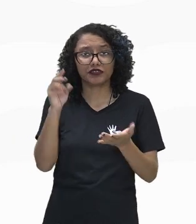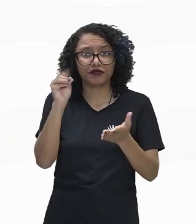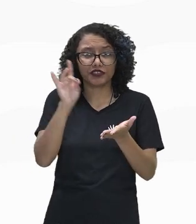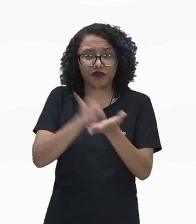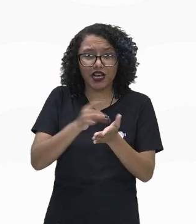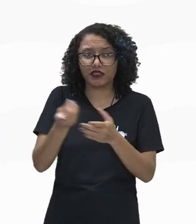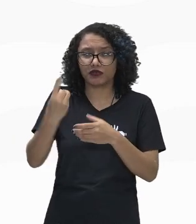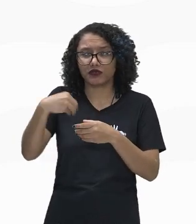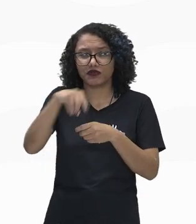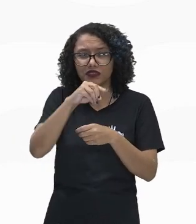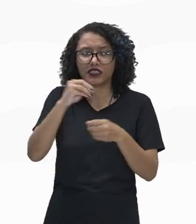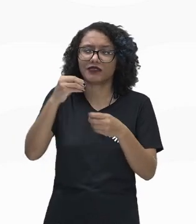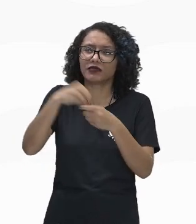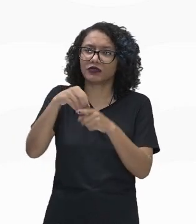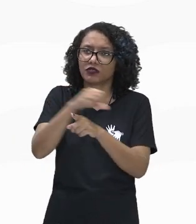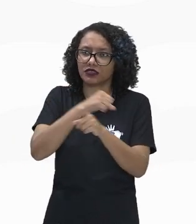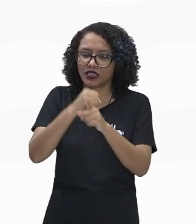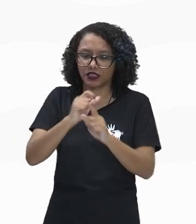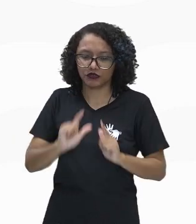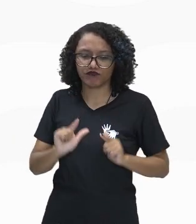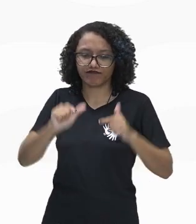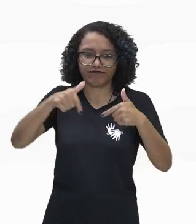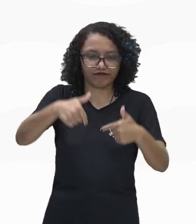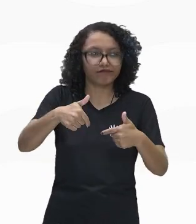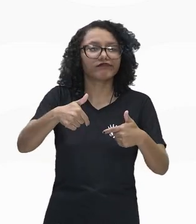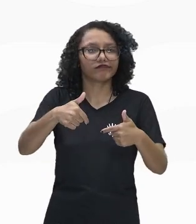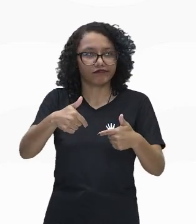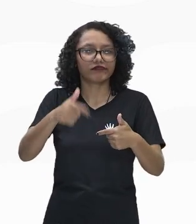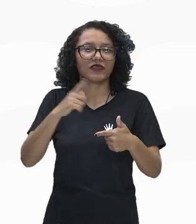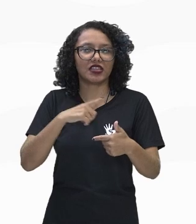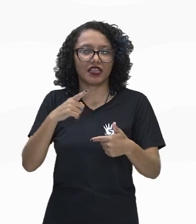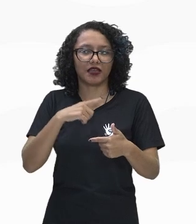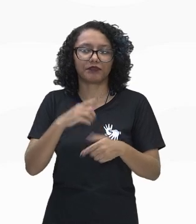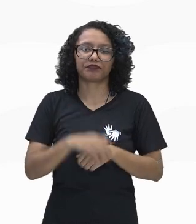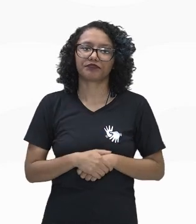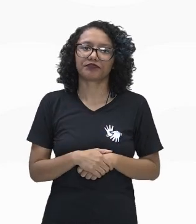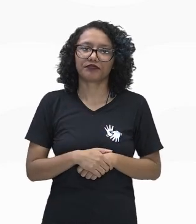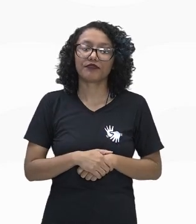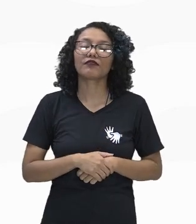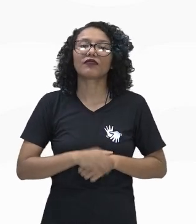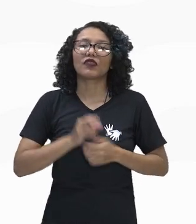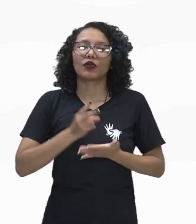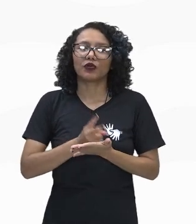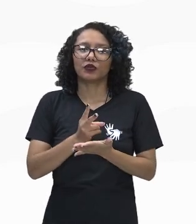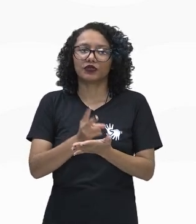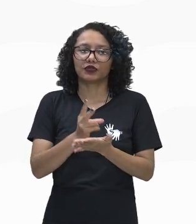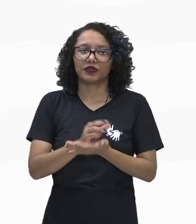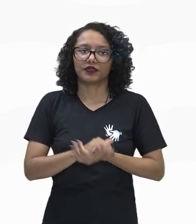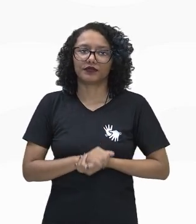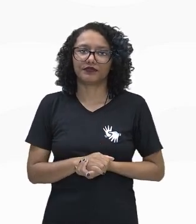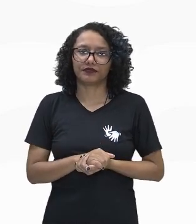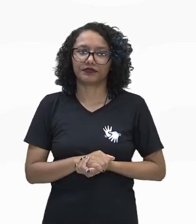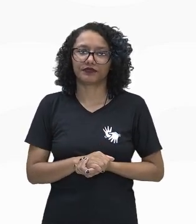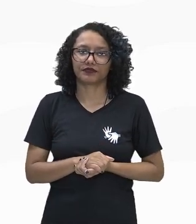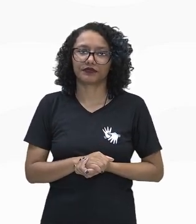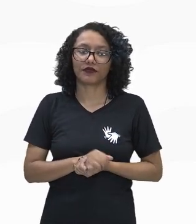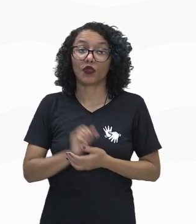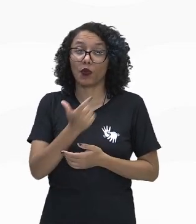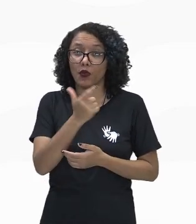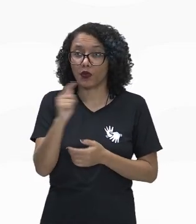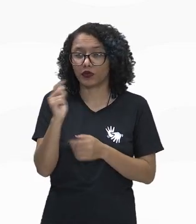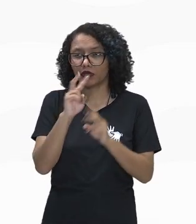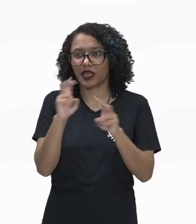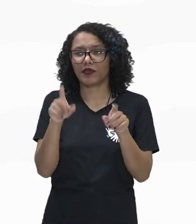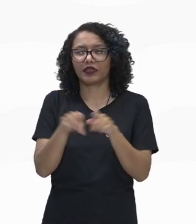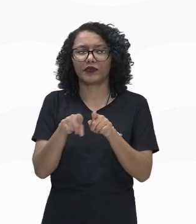que são, certo? Bem, dando continuidade, a gente tem um ponto importante para tratar aqui com vocês, que é